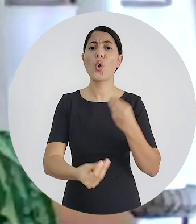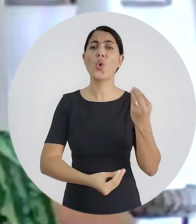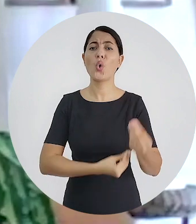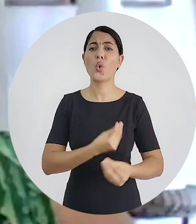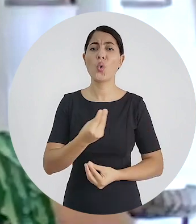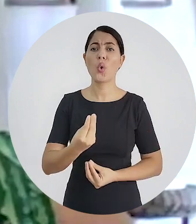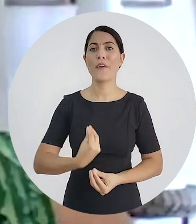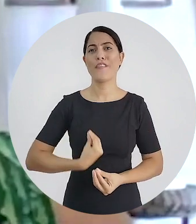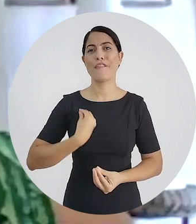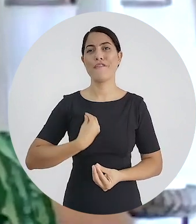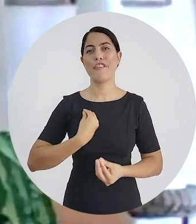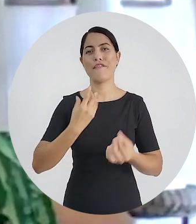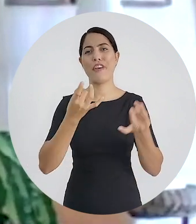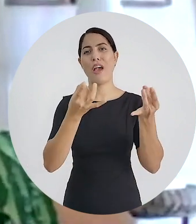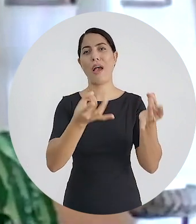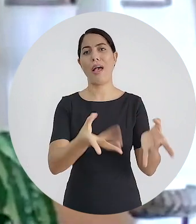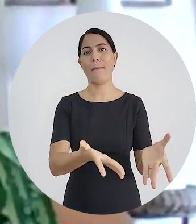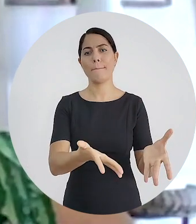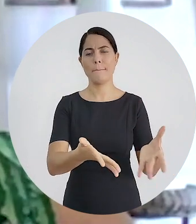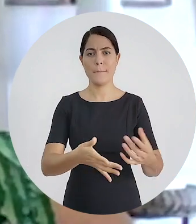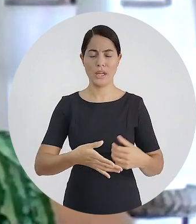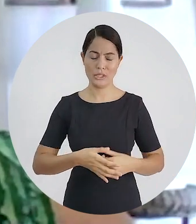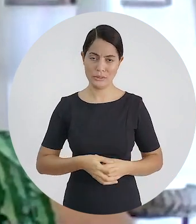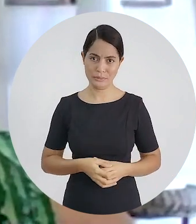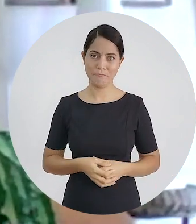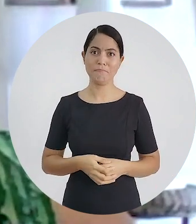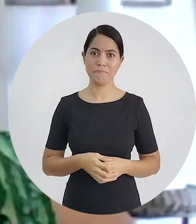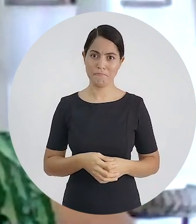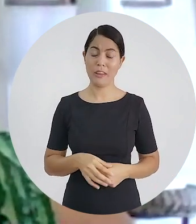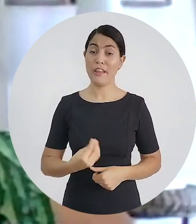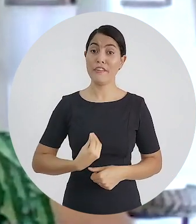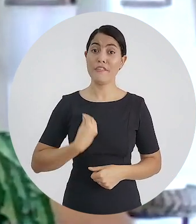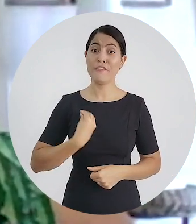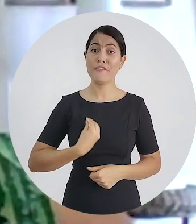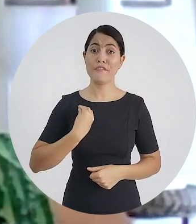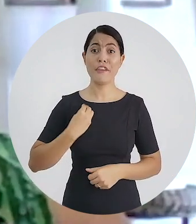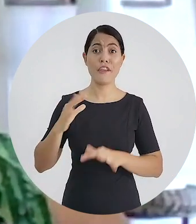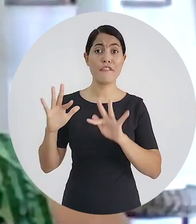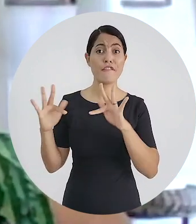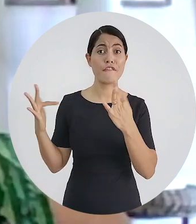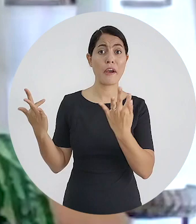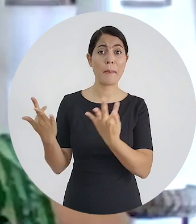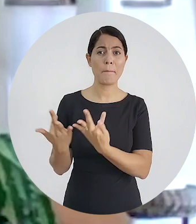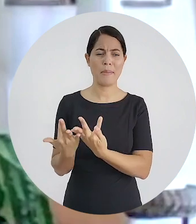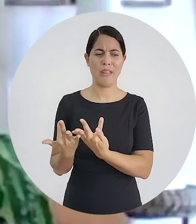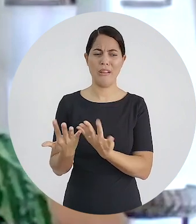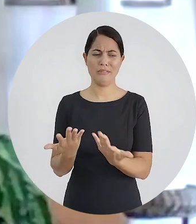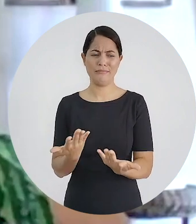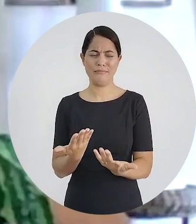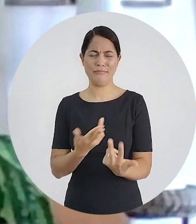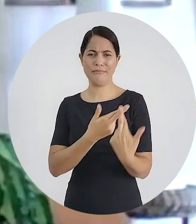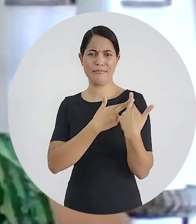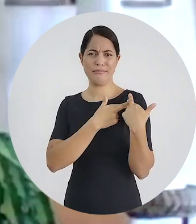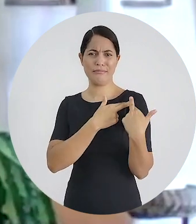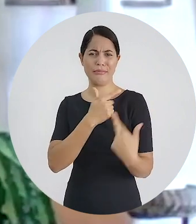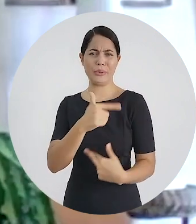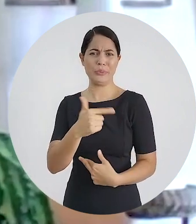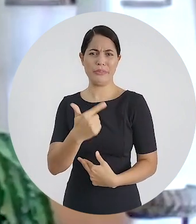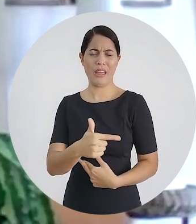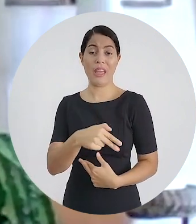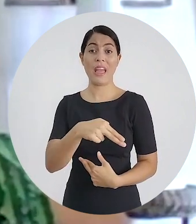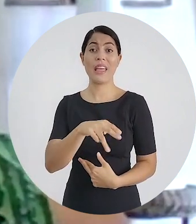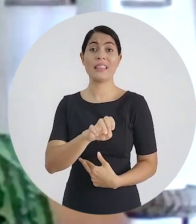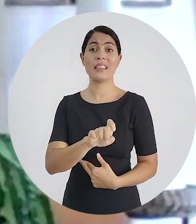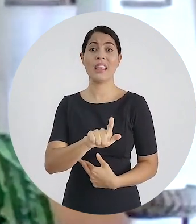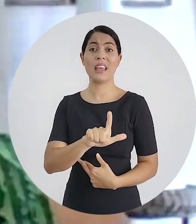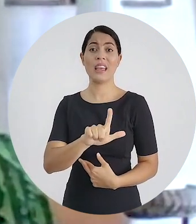em situação de abandono e em situação de negligência familiar,